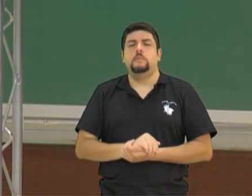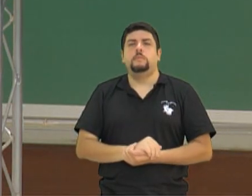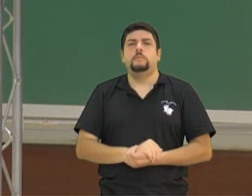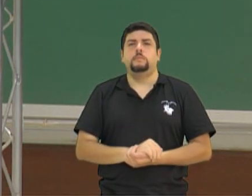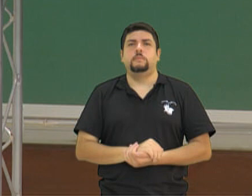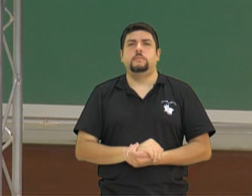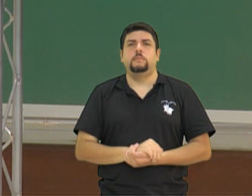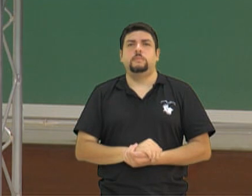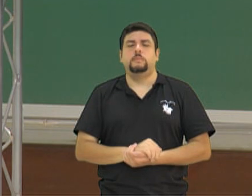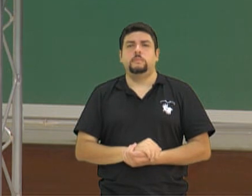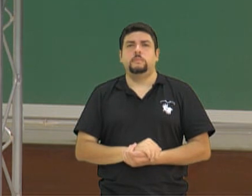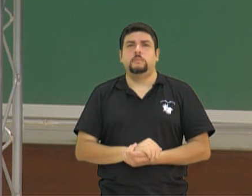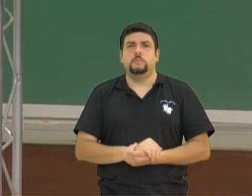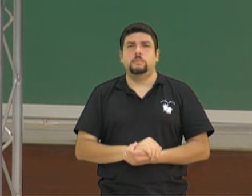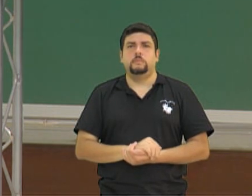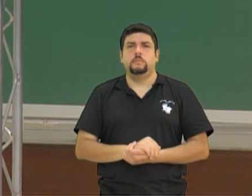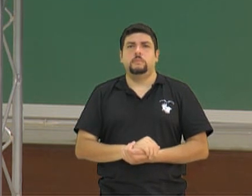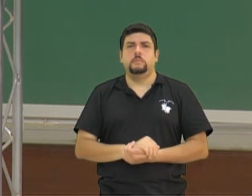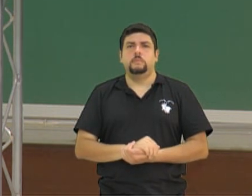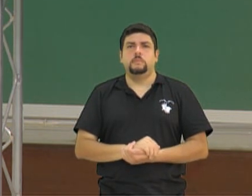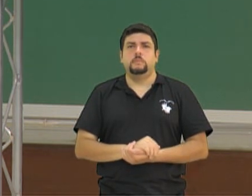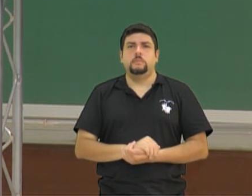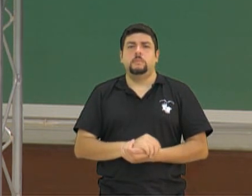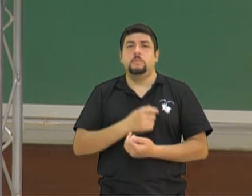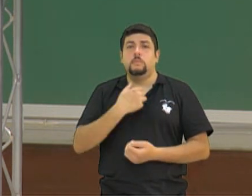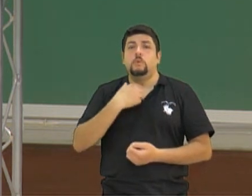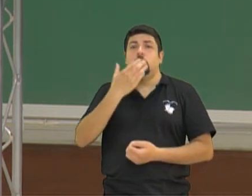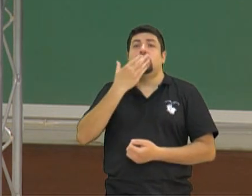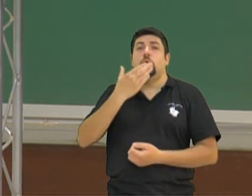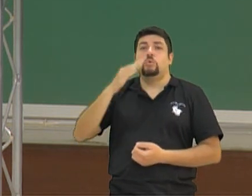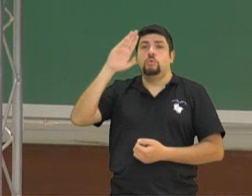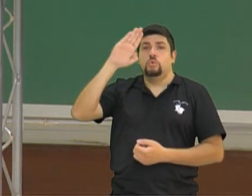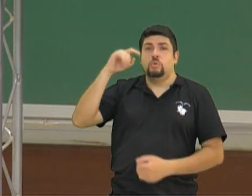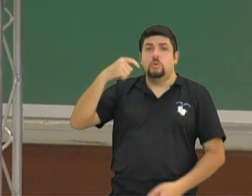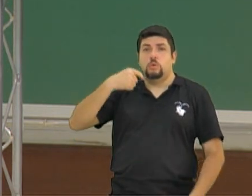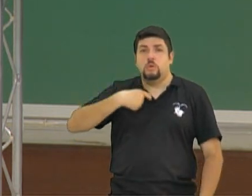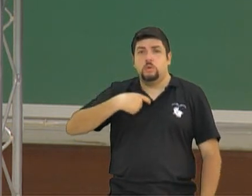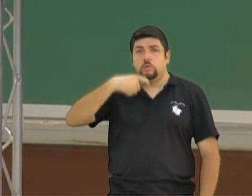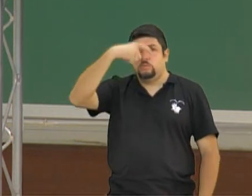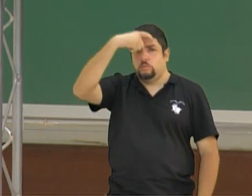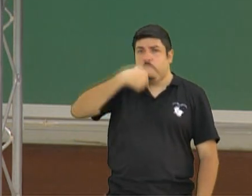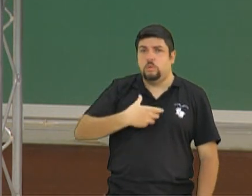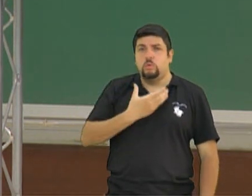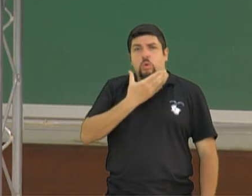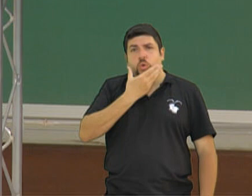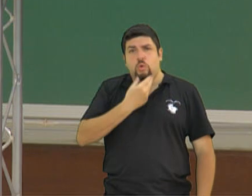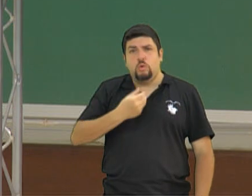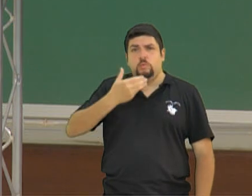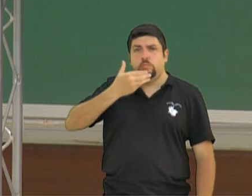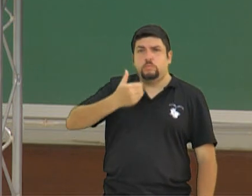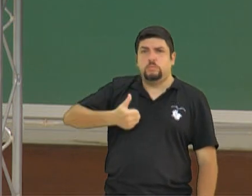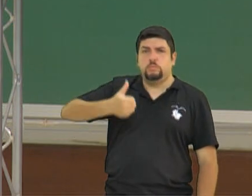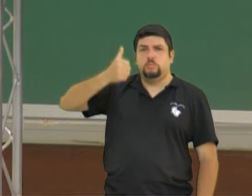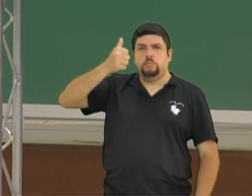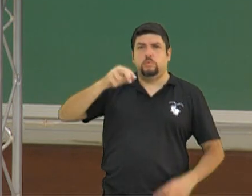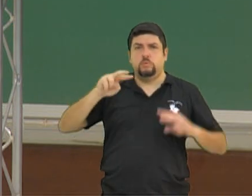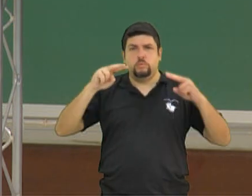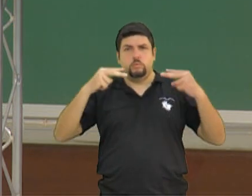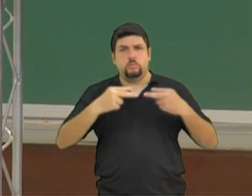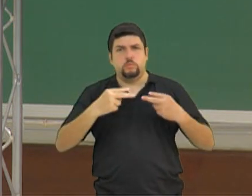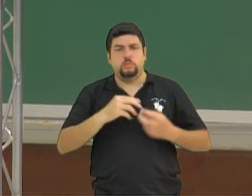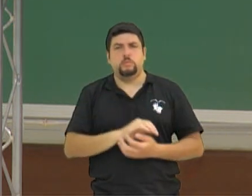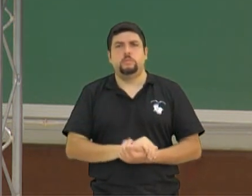swear I'd be a better man. Eu juro que eu seria um homem melhor. Ou seja, na hora de você formar uma frase